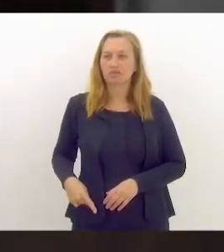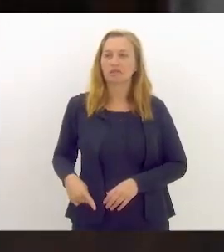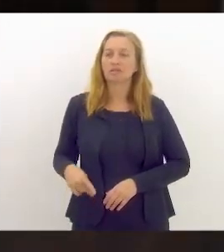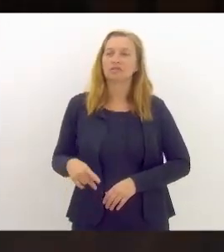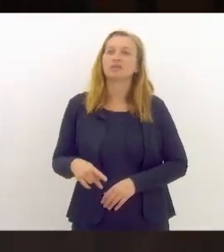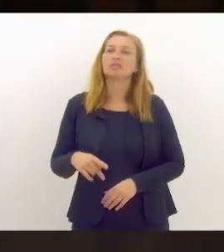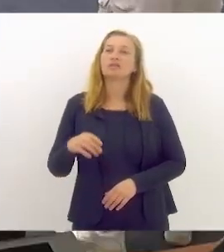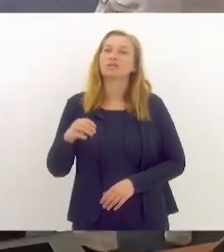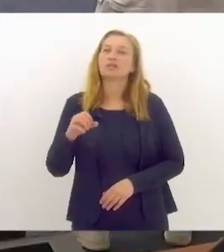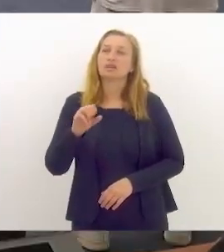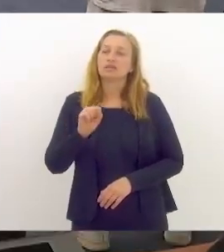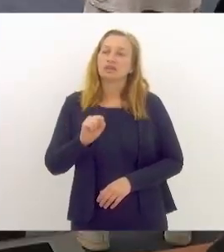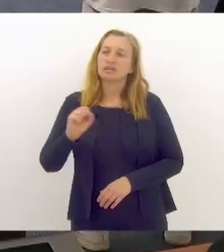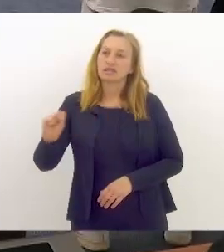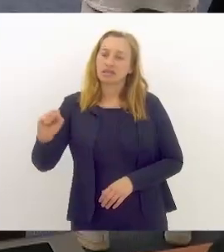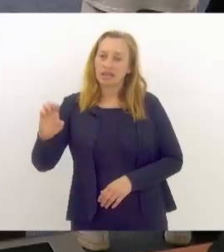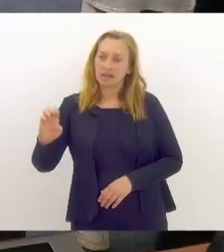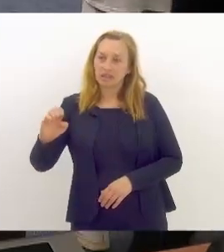Sérgio